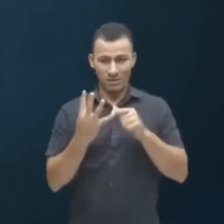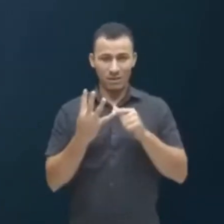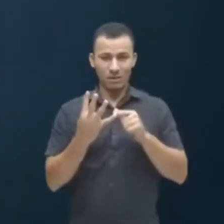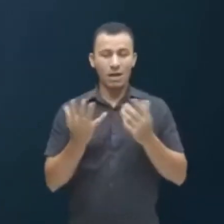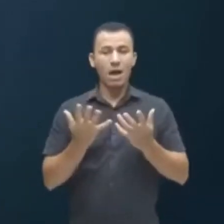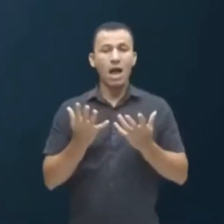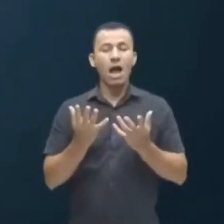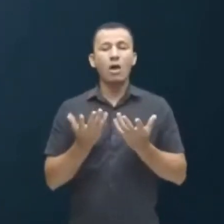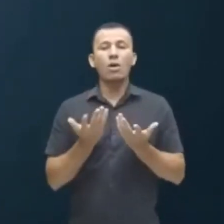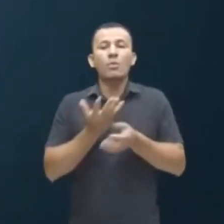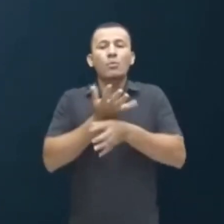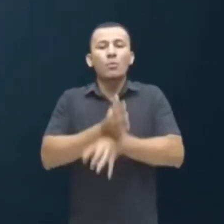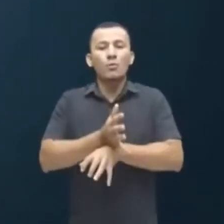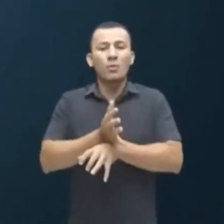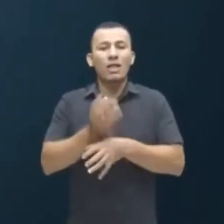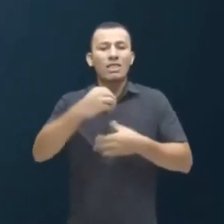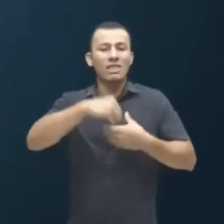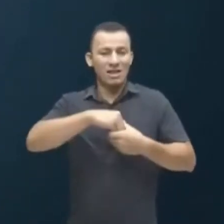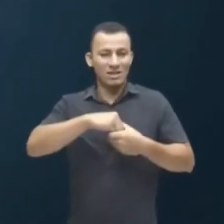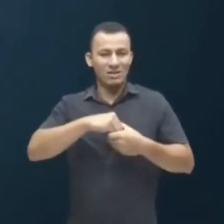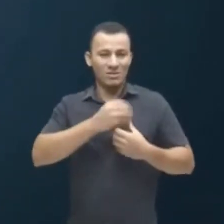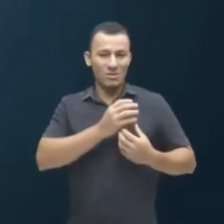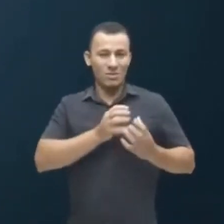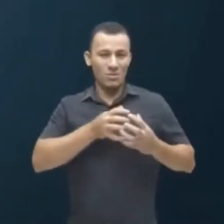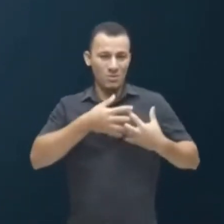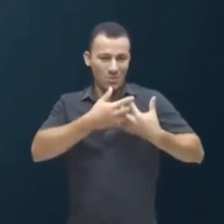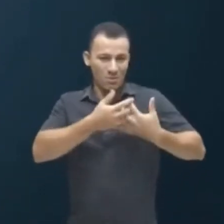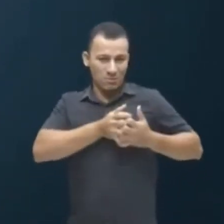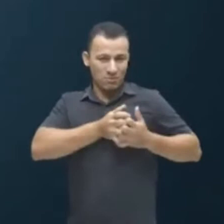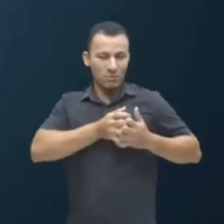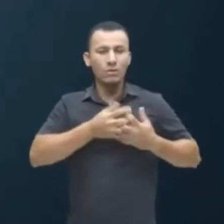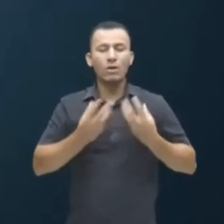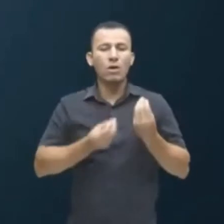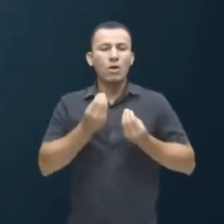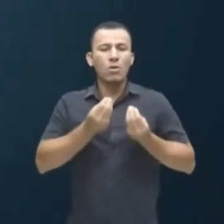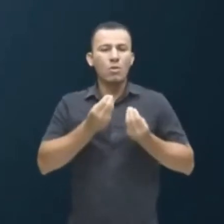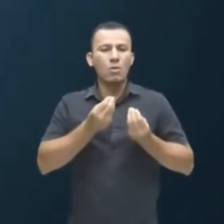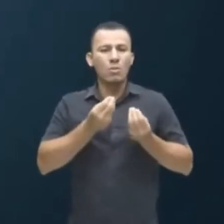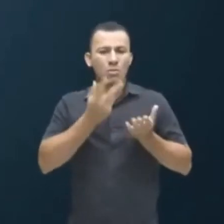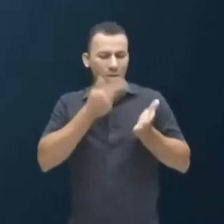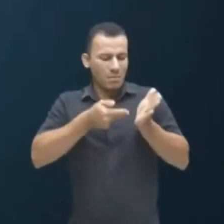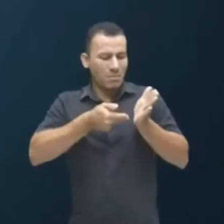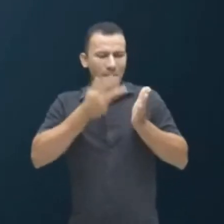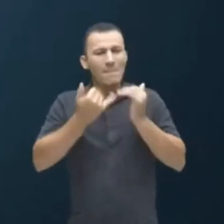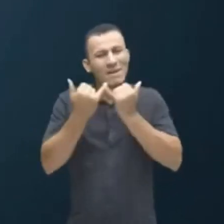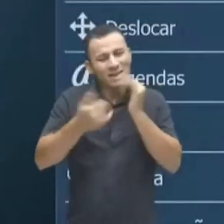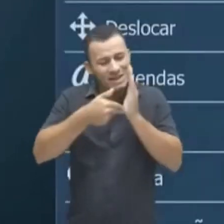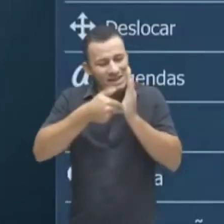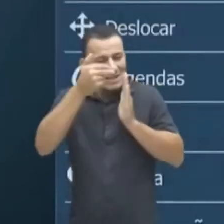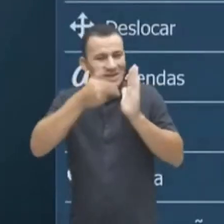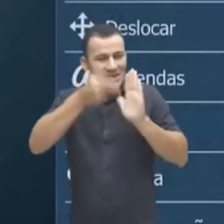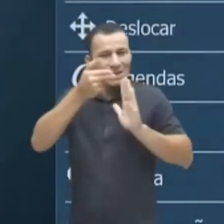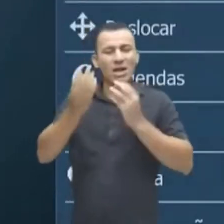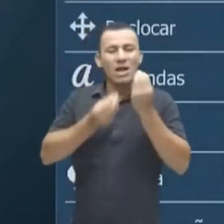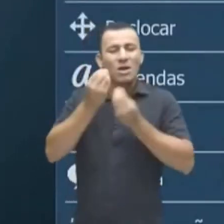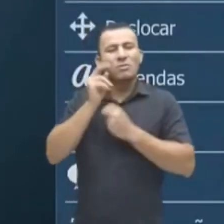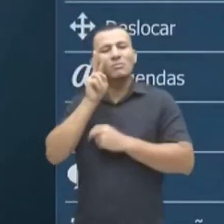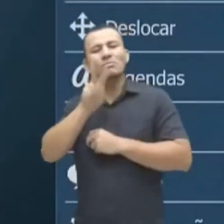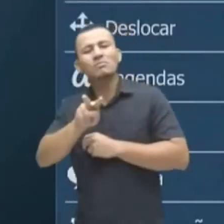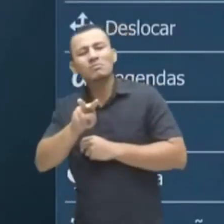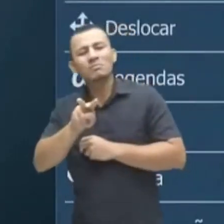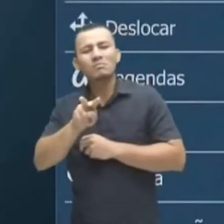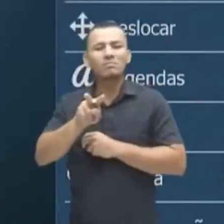a anatomia desse coração. Fazendo um corte transversal desse coração, o que nós